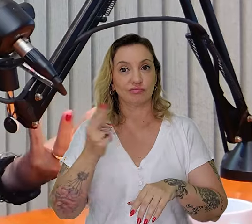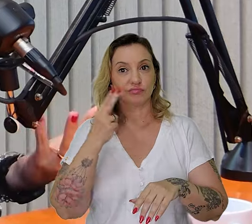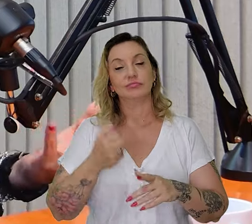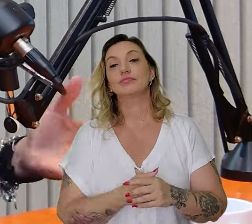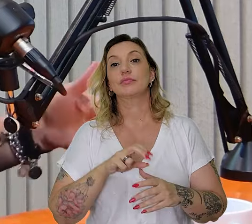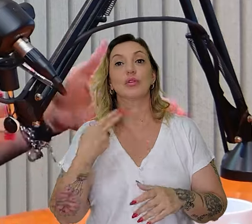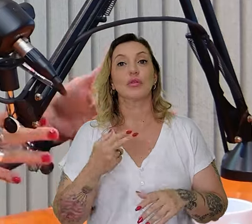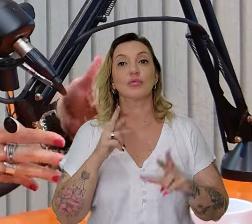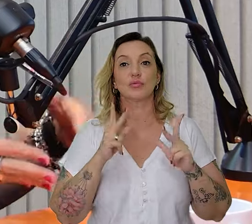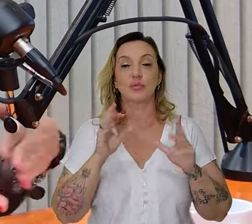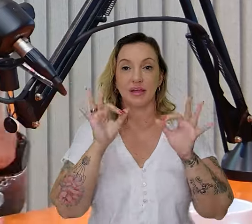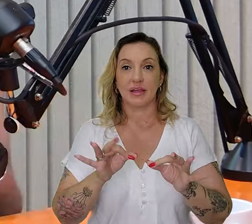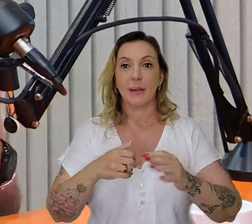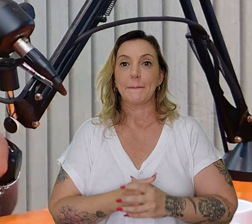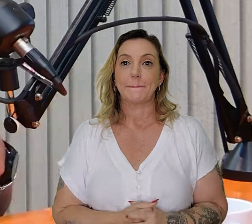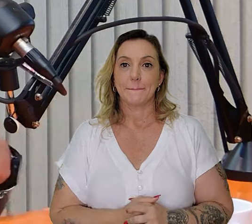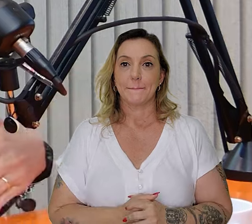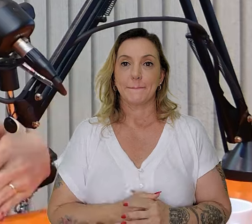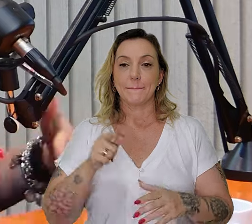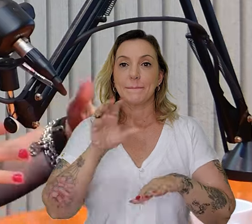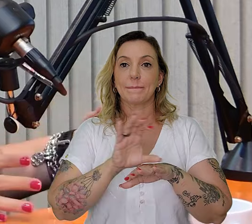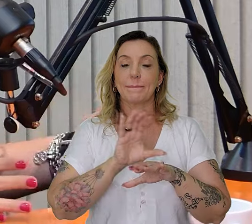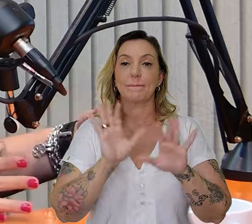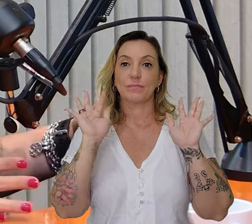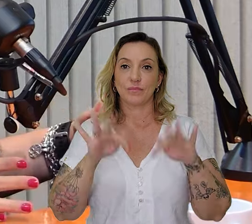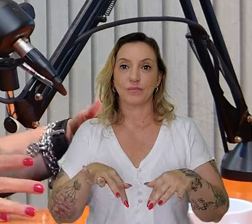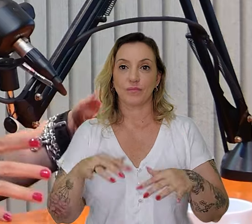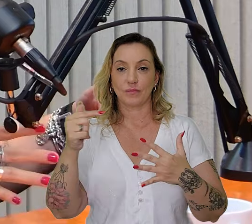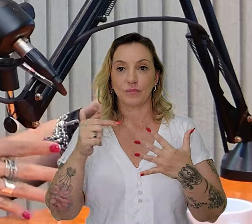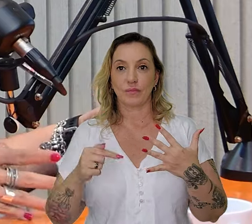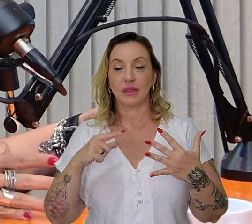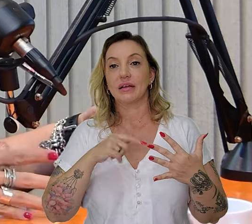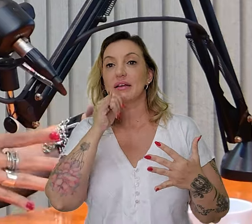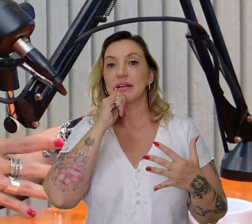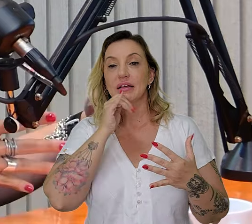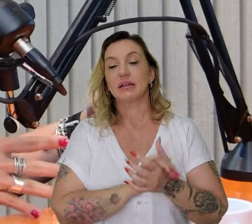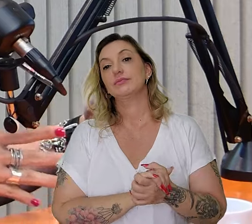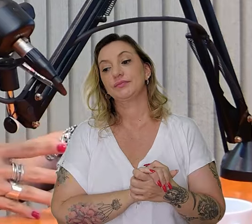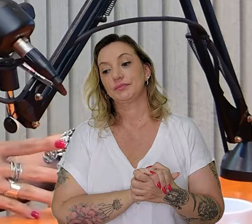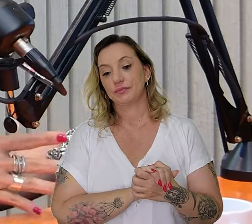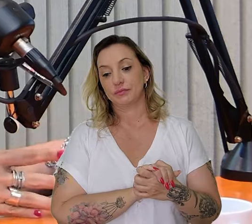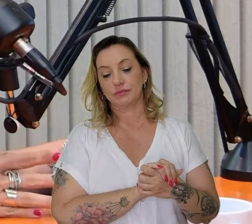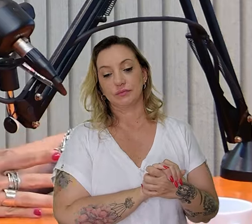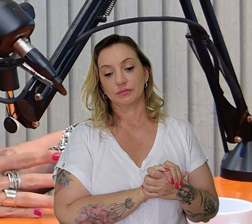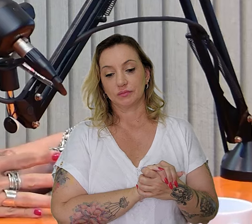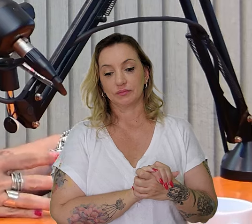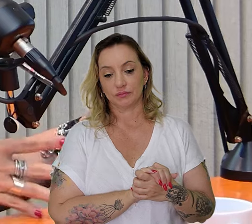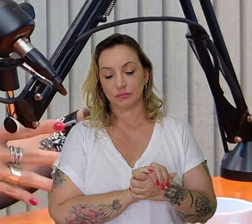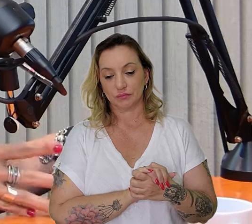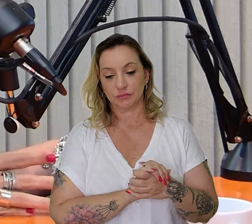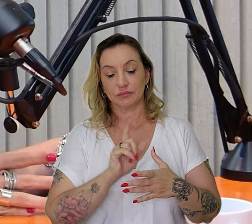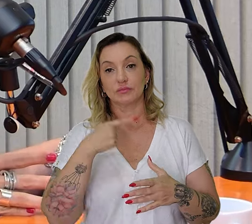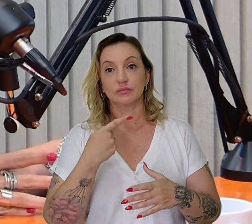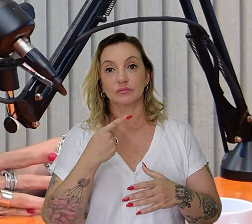acontece é que esse curso acabou derivando a gente tinha por exemplo eh o o o nosso Bacharelado em game design esse